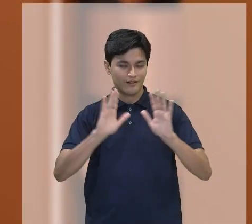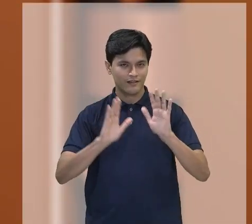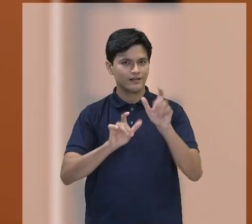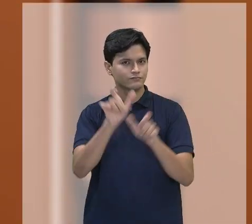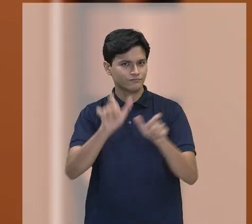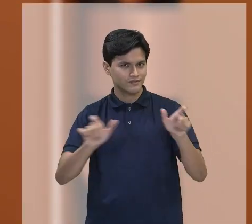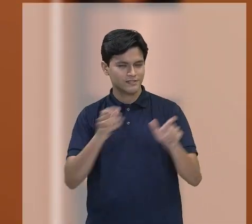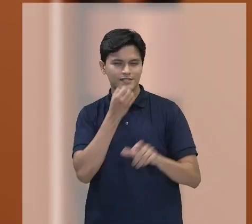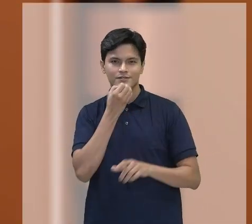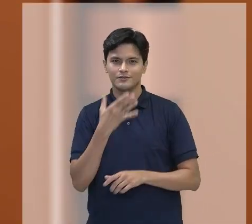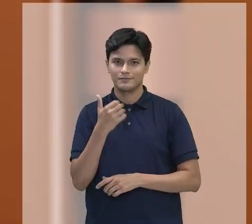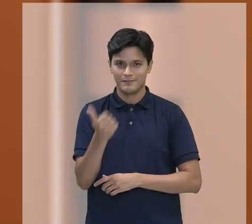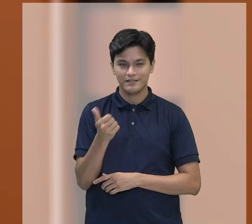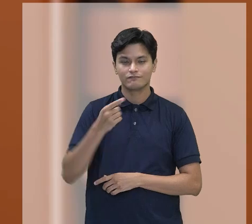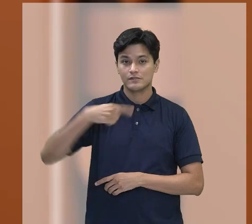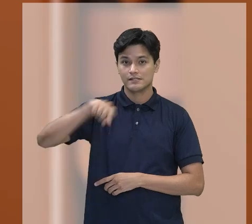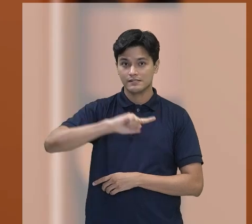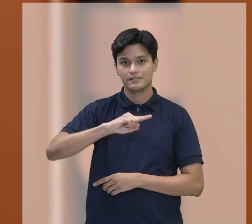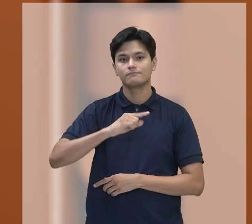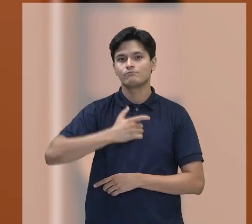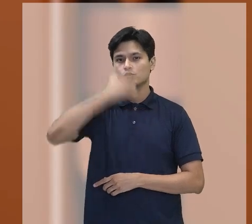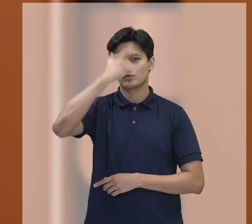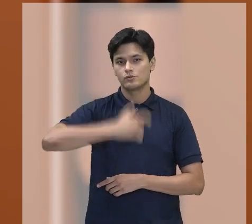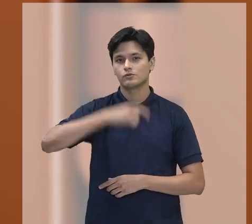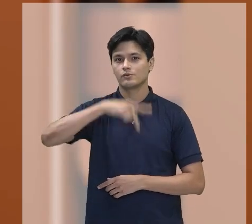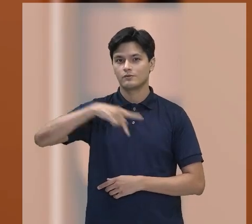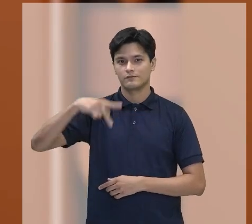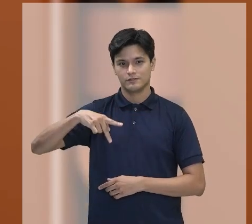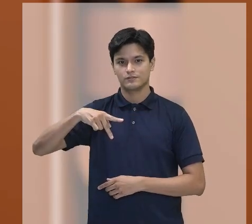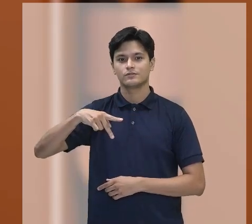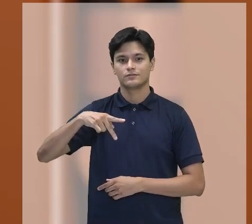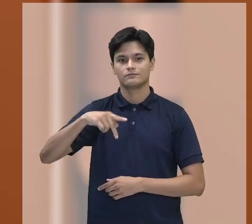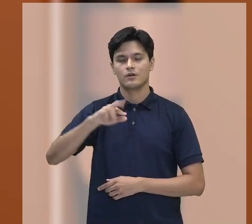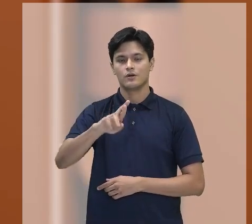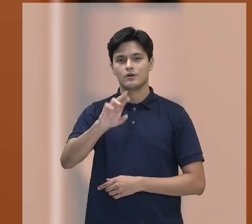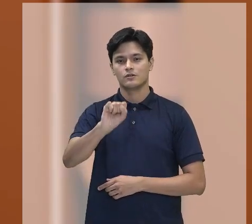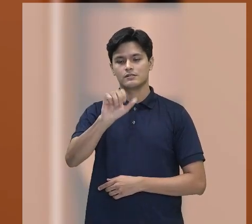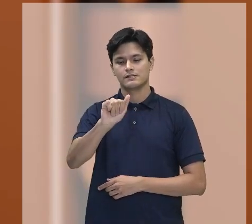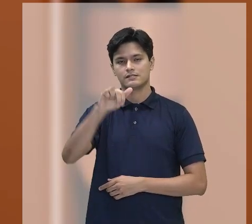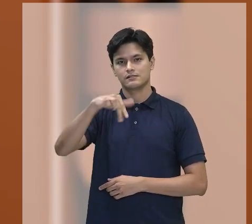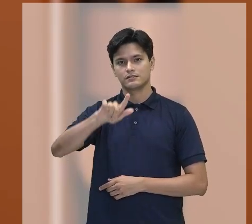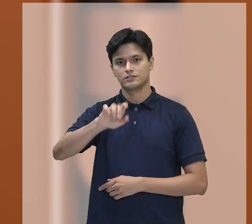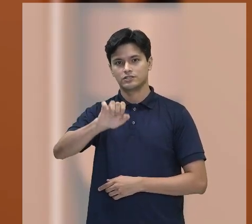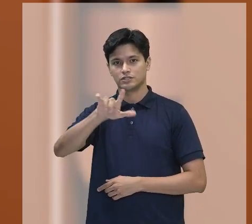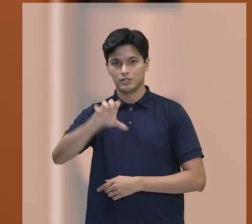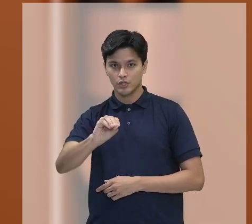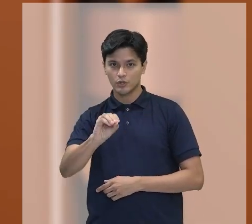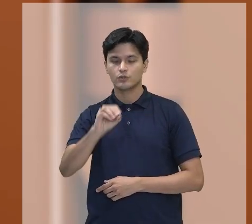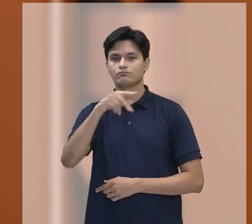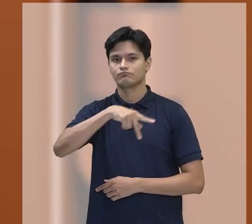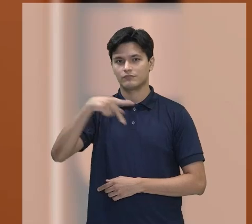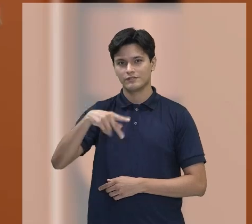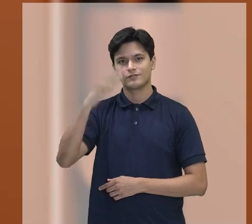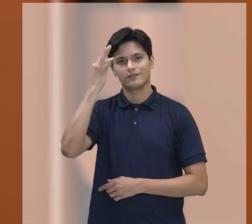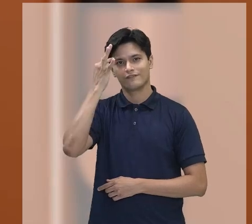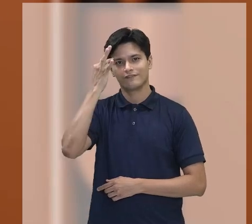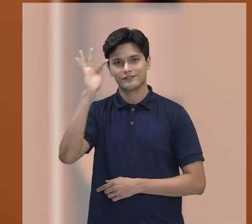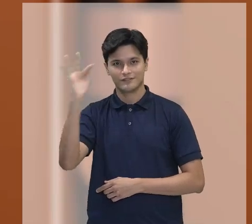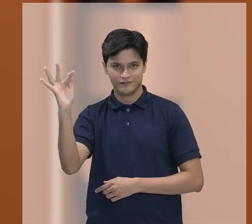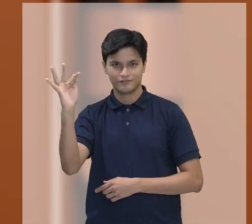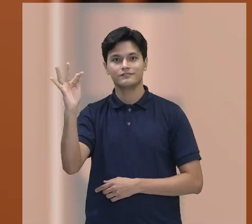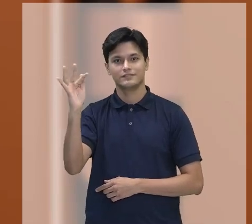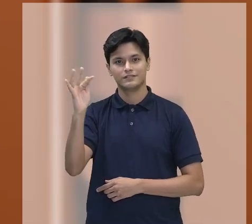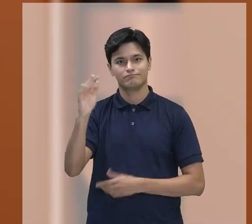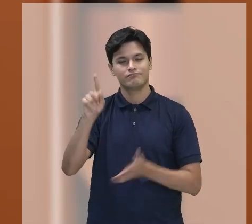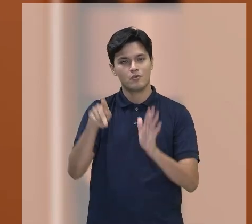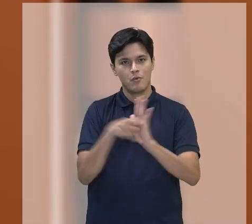pessoal, tudo bem com vocês? Eu sou o professor Rosângelo Assis, professor de Filosofia do Centro